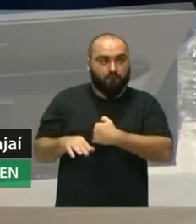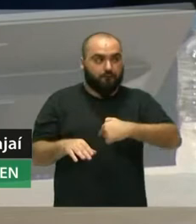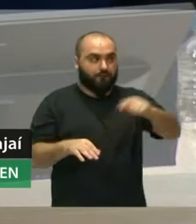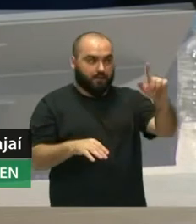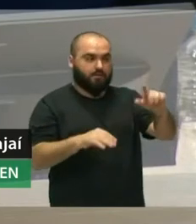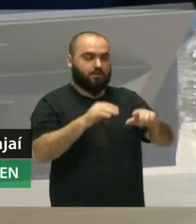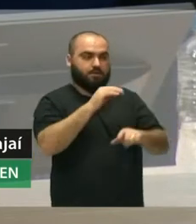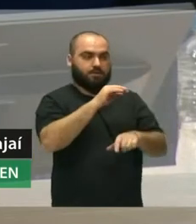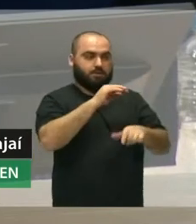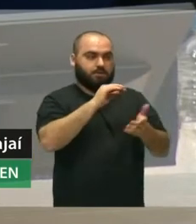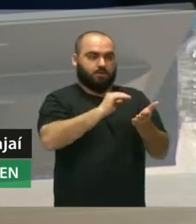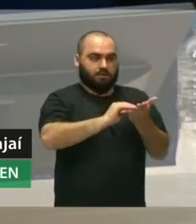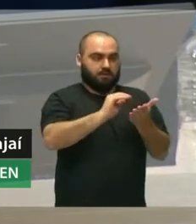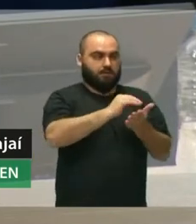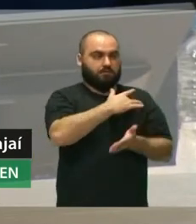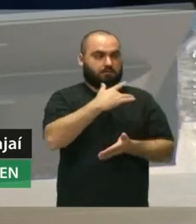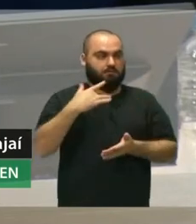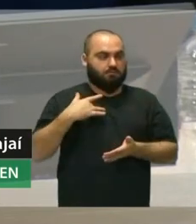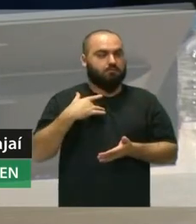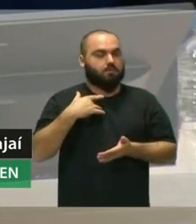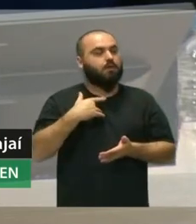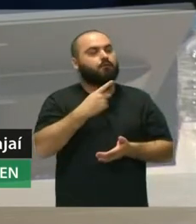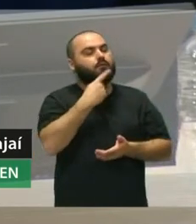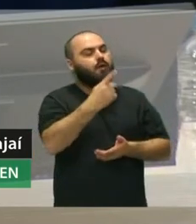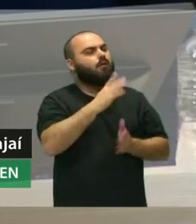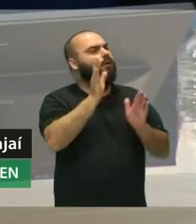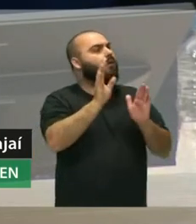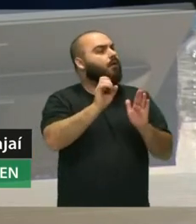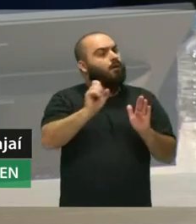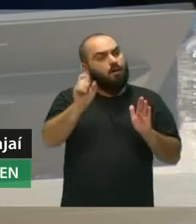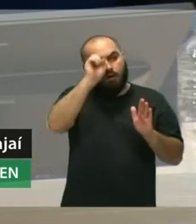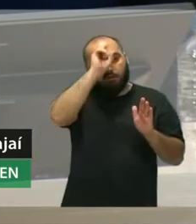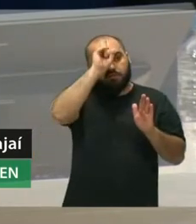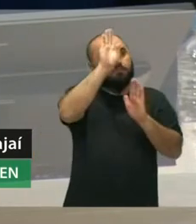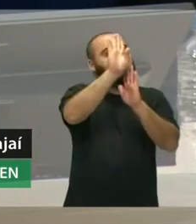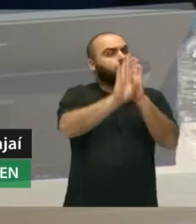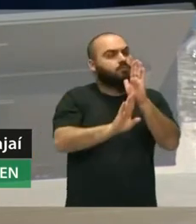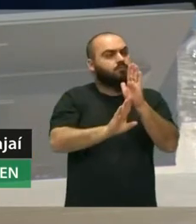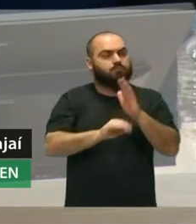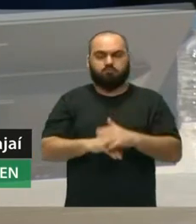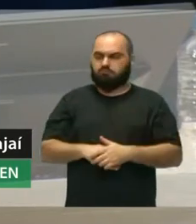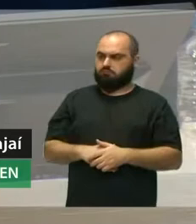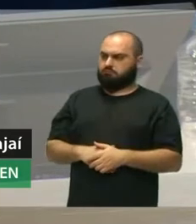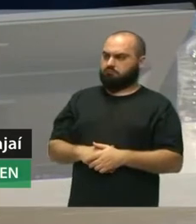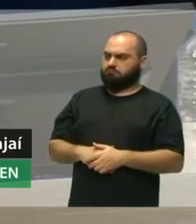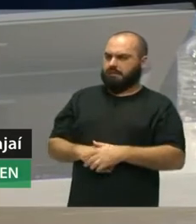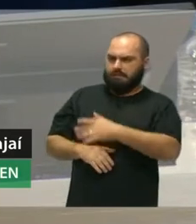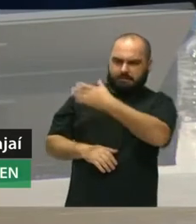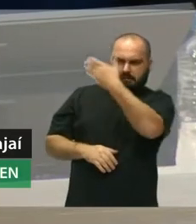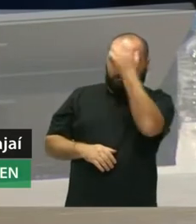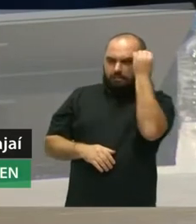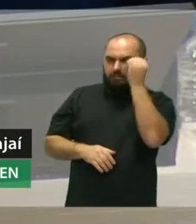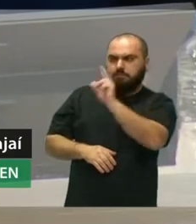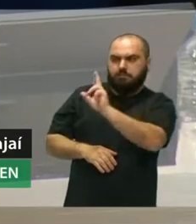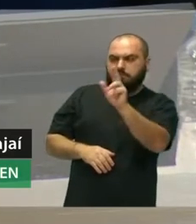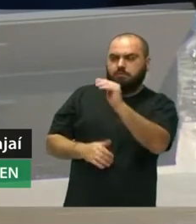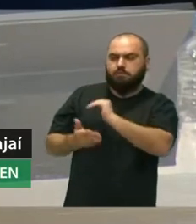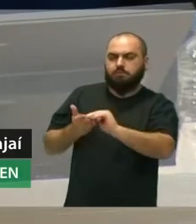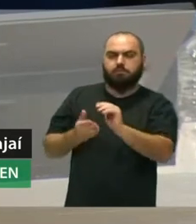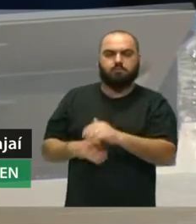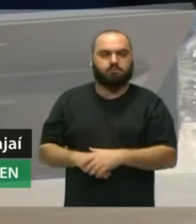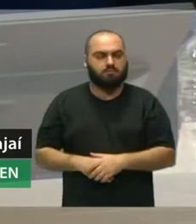era do Marieta, eu tive assim uma surpresa tremenda por conta do secretário, não lembro qual era o secretário da época. Ele disse